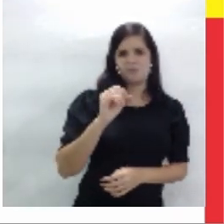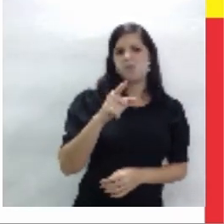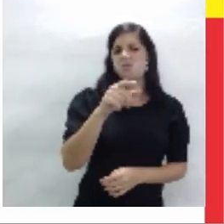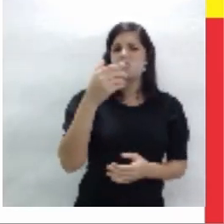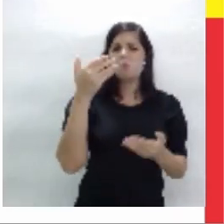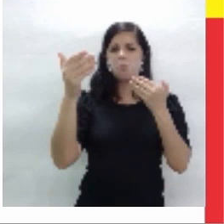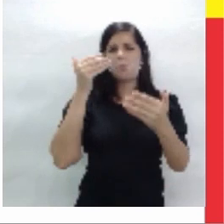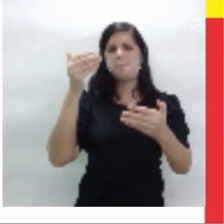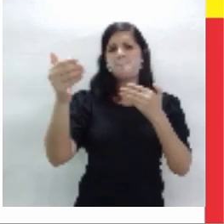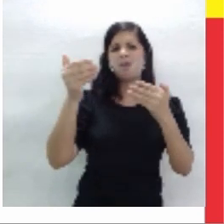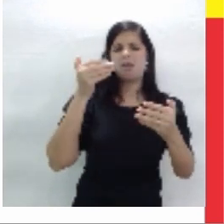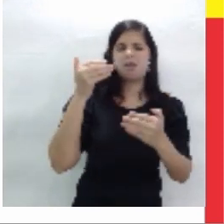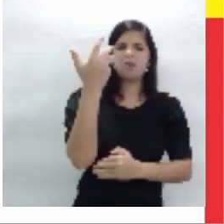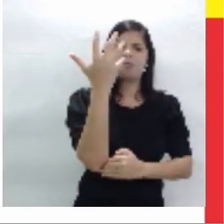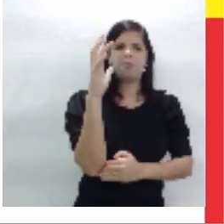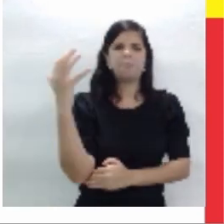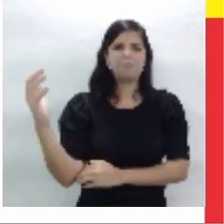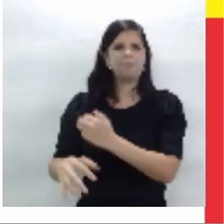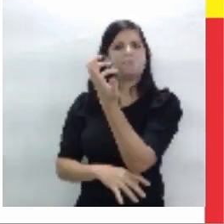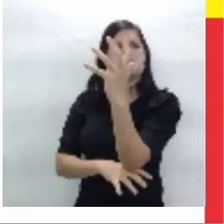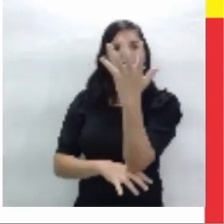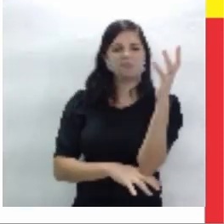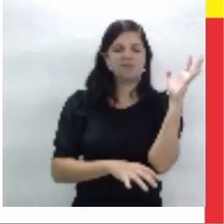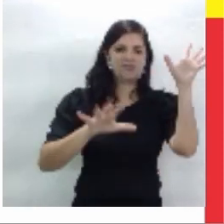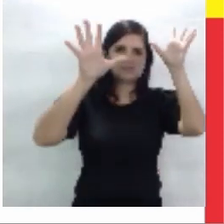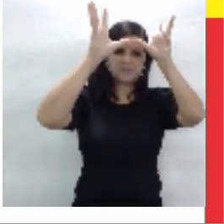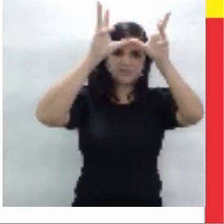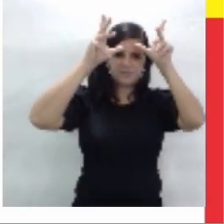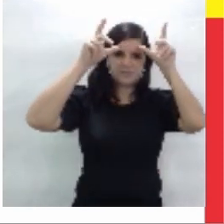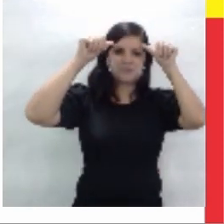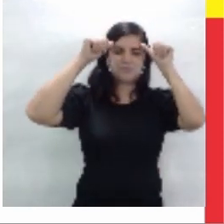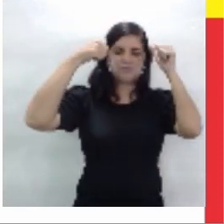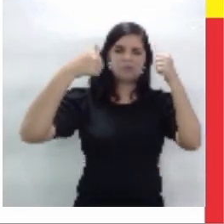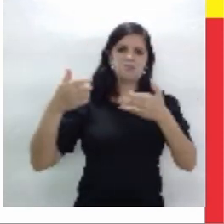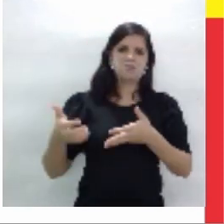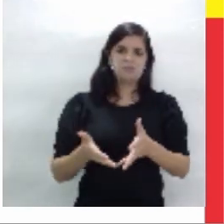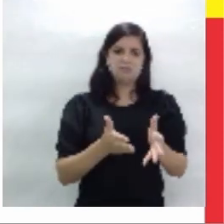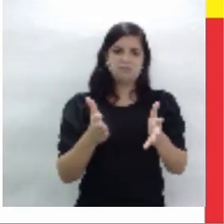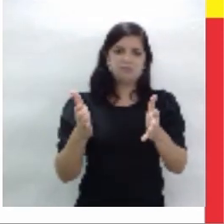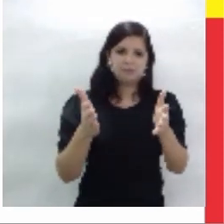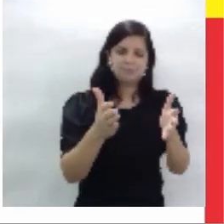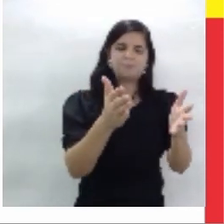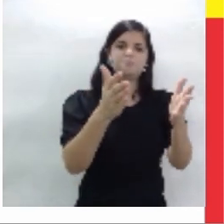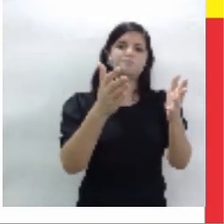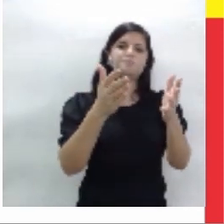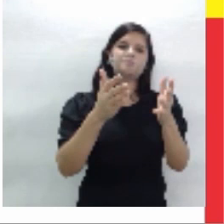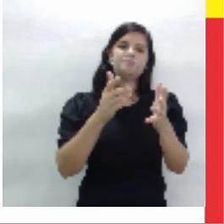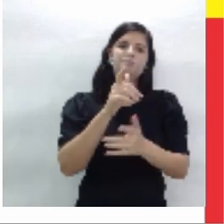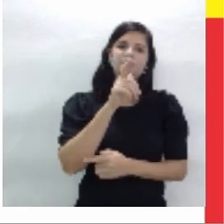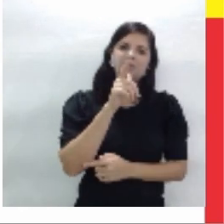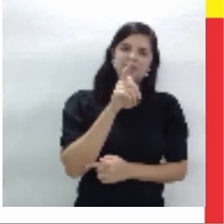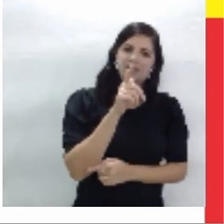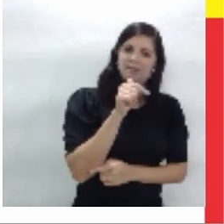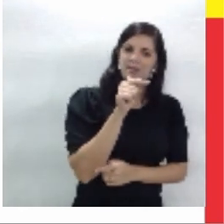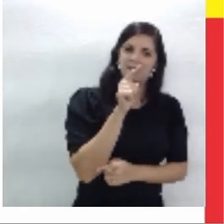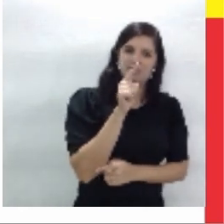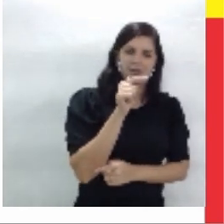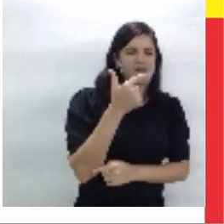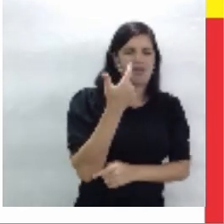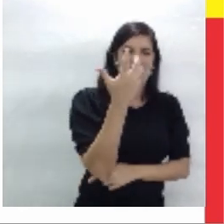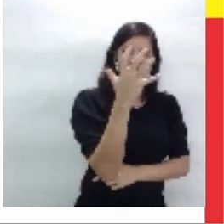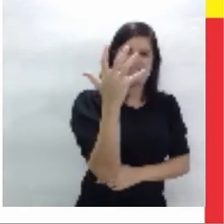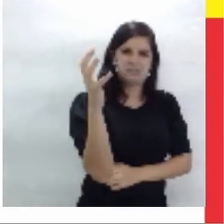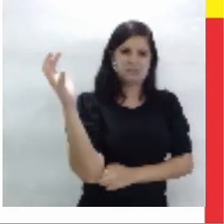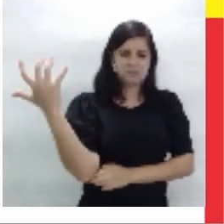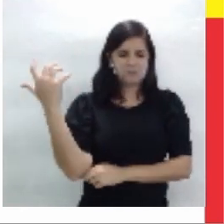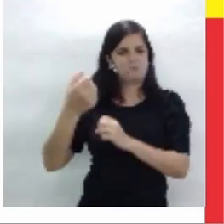da paisagem, vocês vão perceber que na Amazônia você vê um rio que possui uma quantidade enorme de vegetação ao